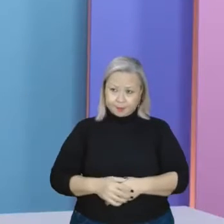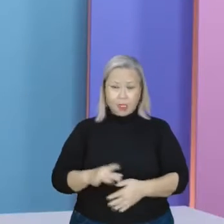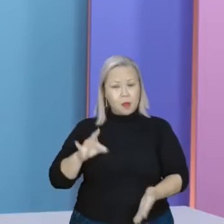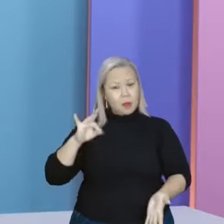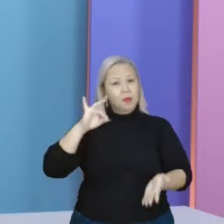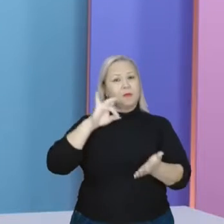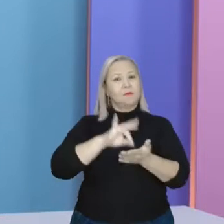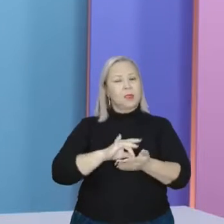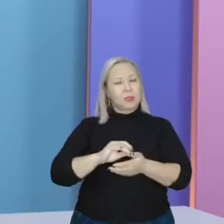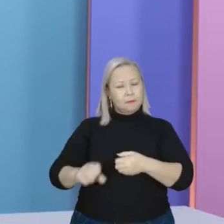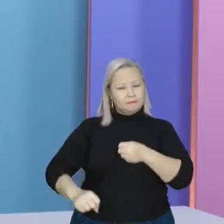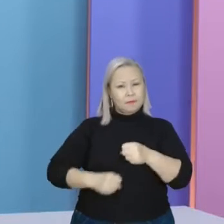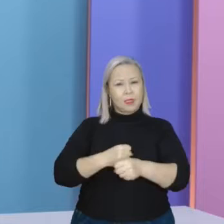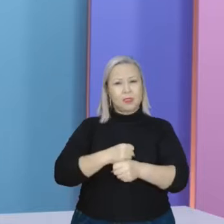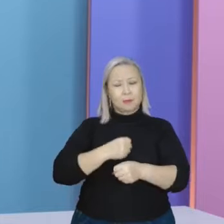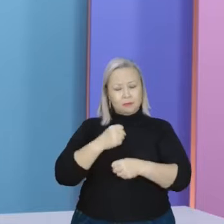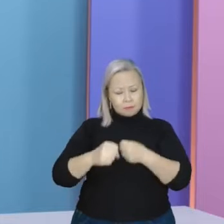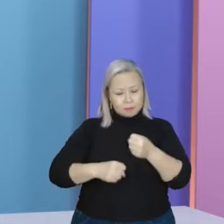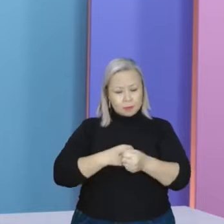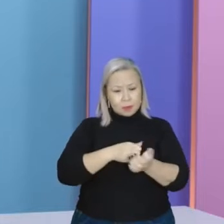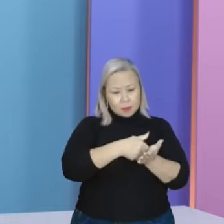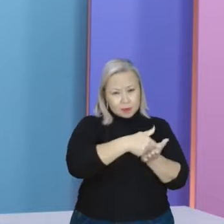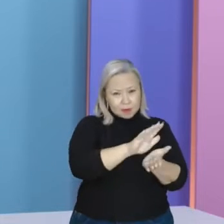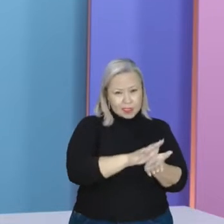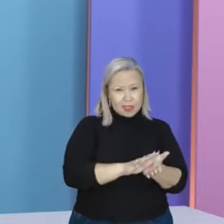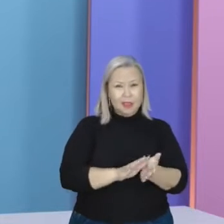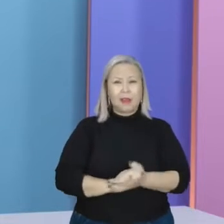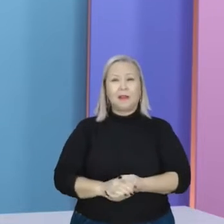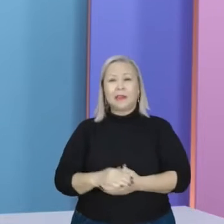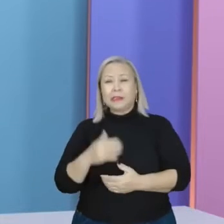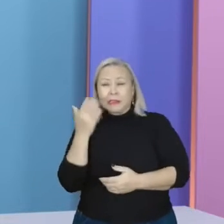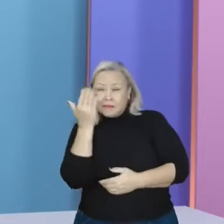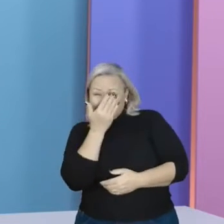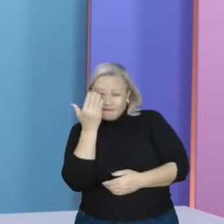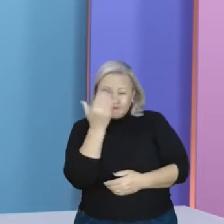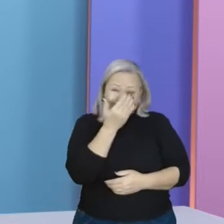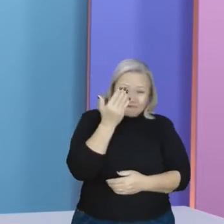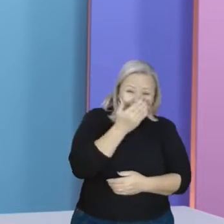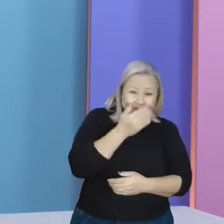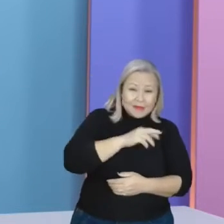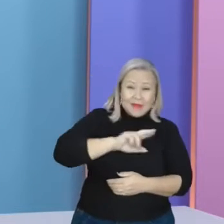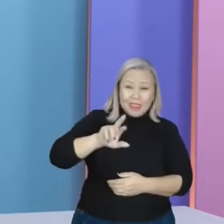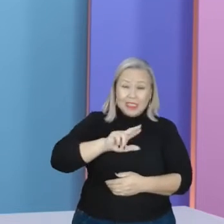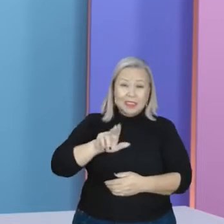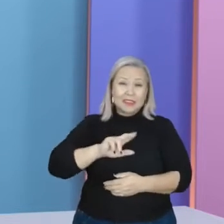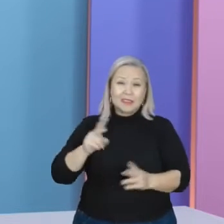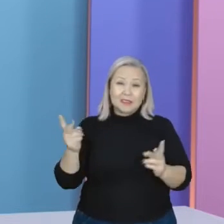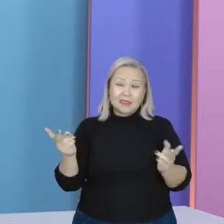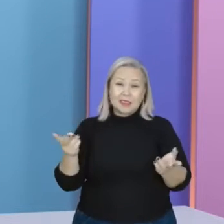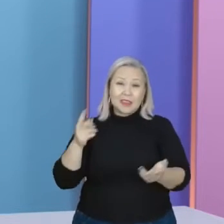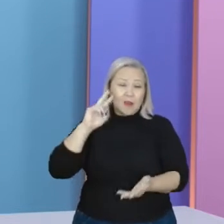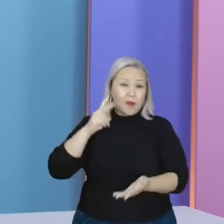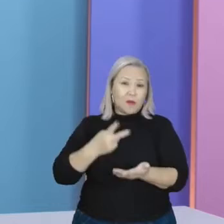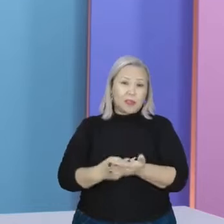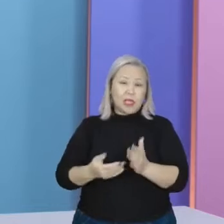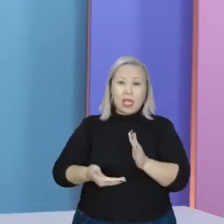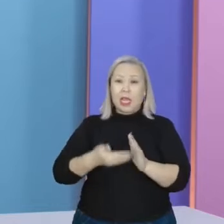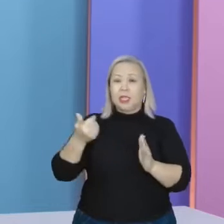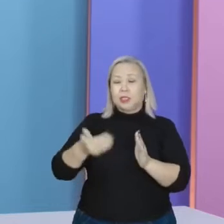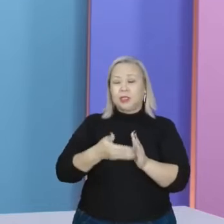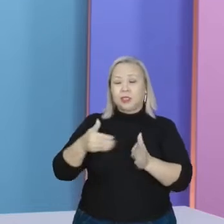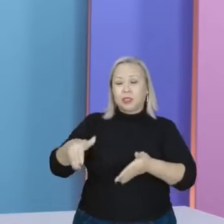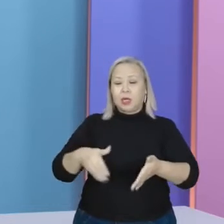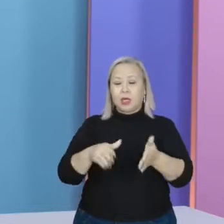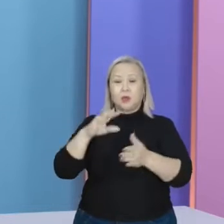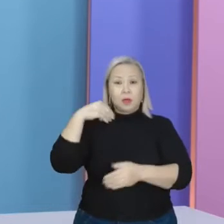anos de exclusão, de invisibilização, de retirada de uma caminhada que